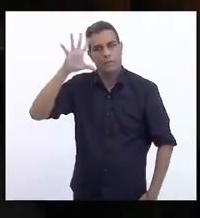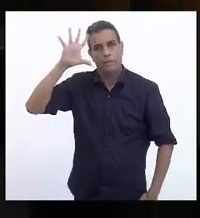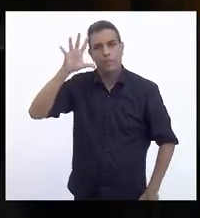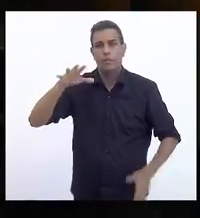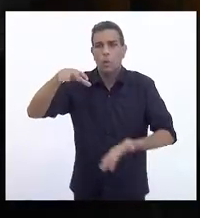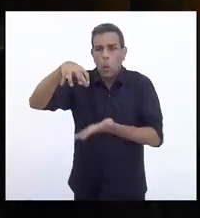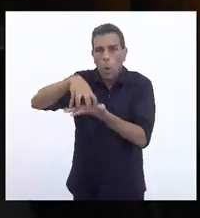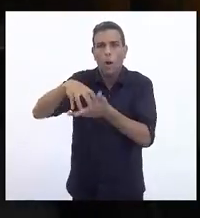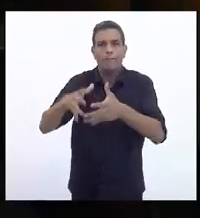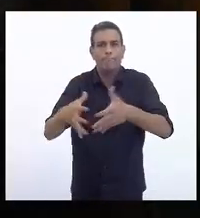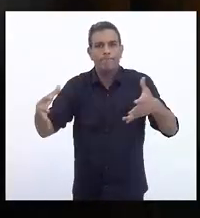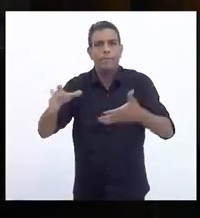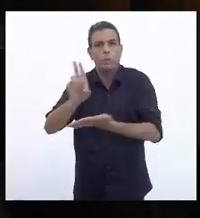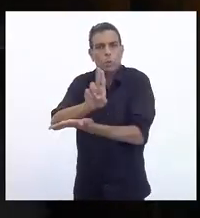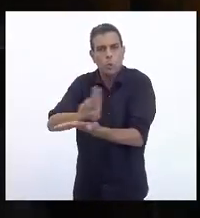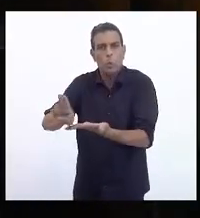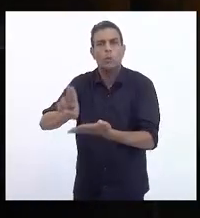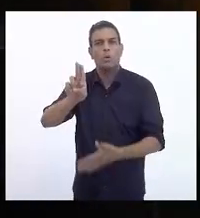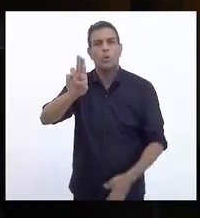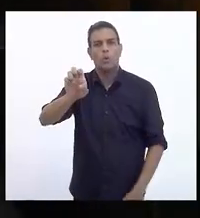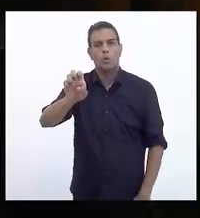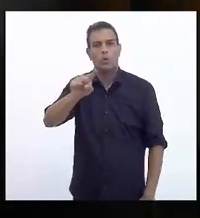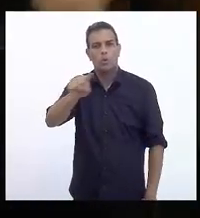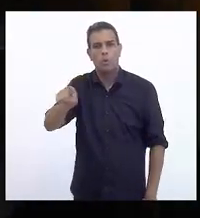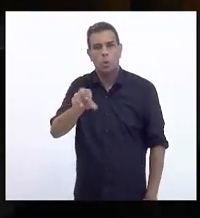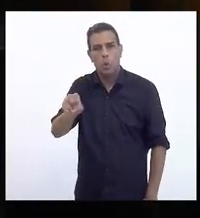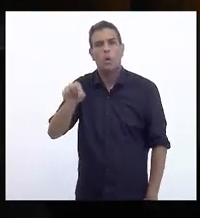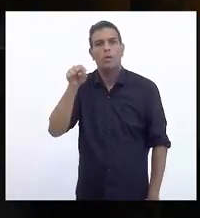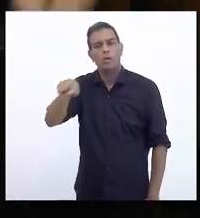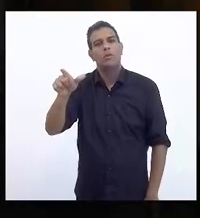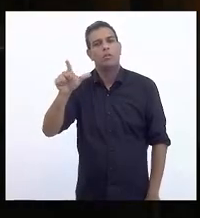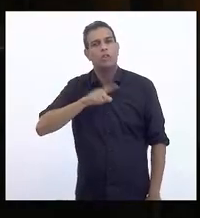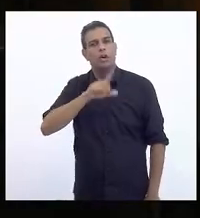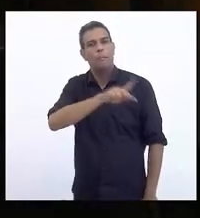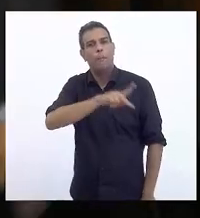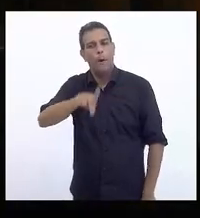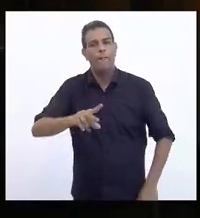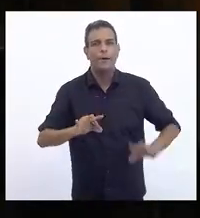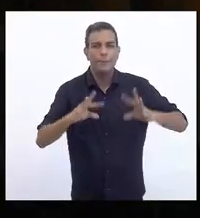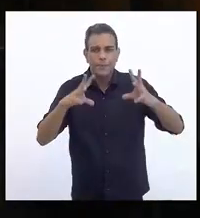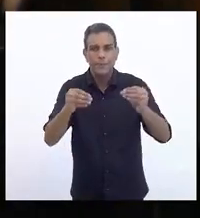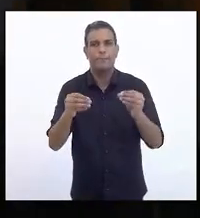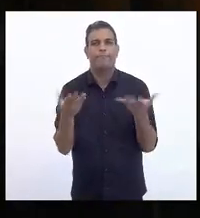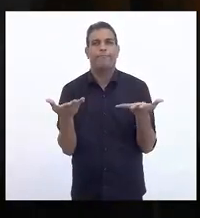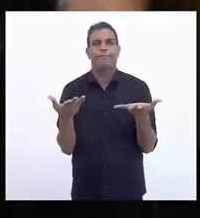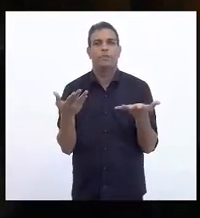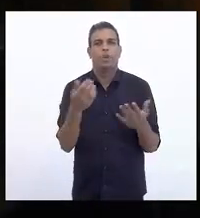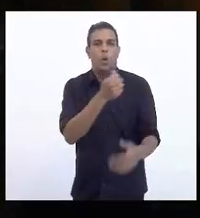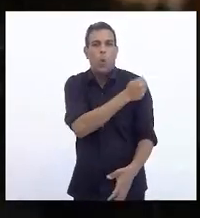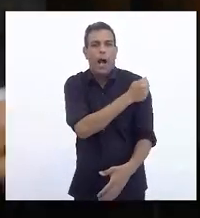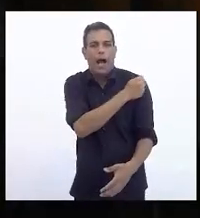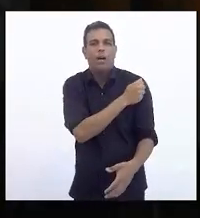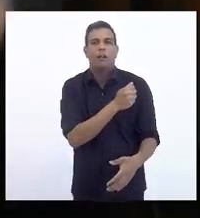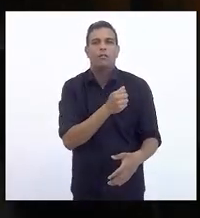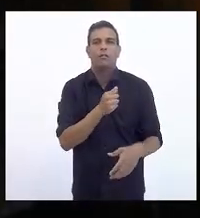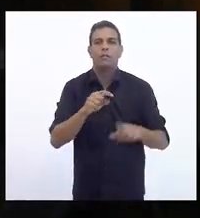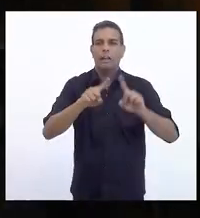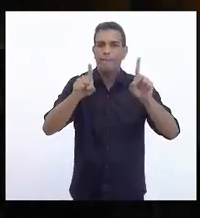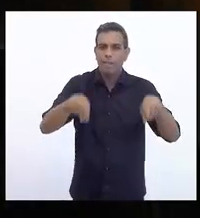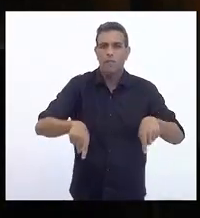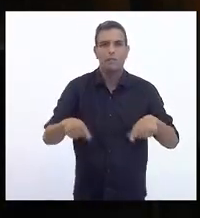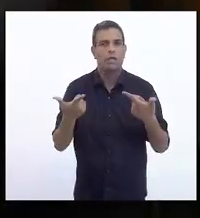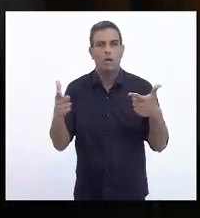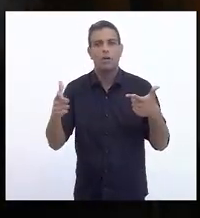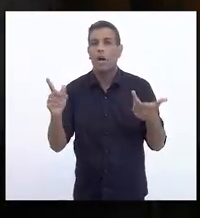uma grande universidade na Zona Oeste, como tinha tudo para ser, com esses professores e professoras, com esses estudantes e com esses servidores. Isso